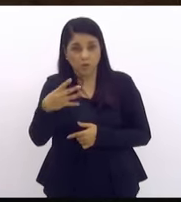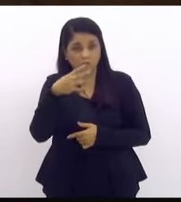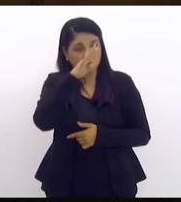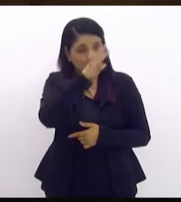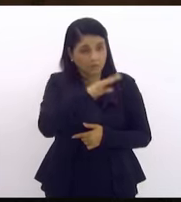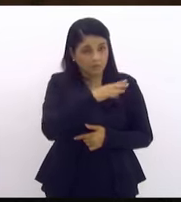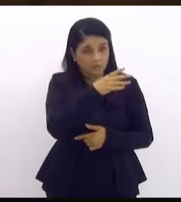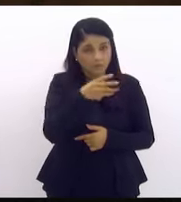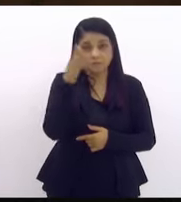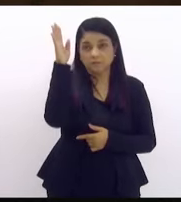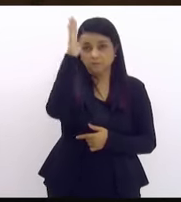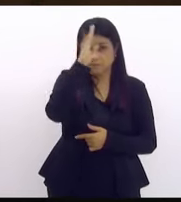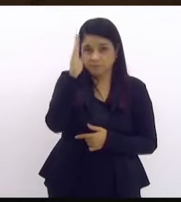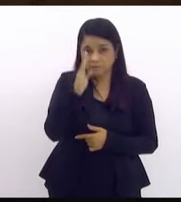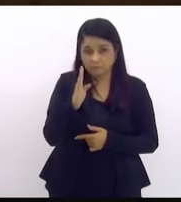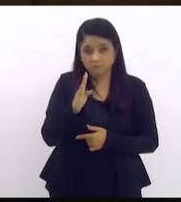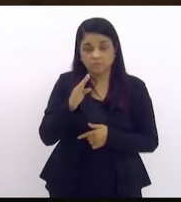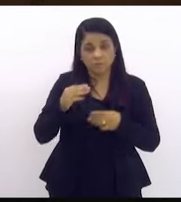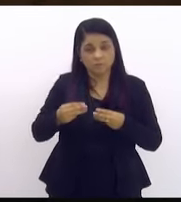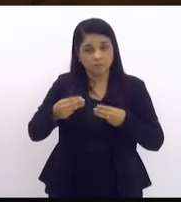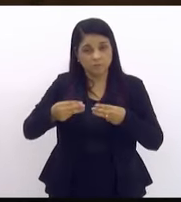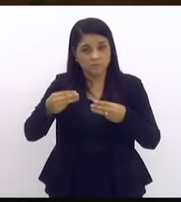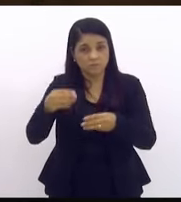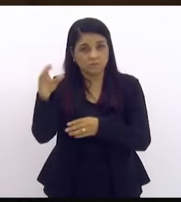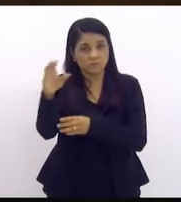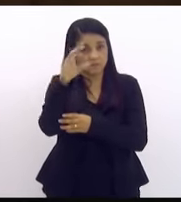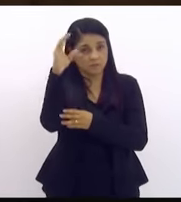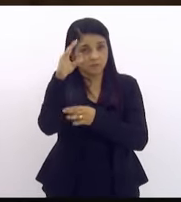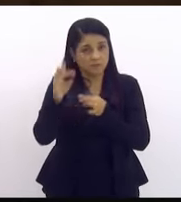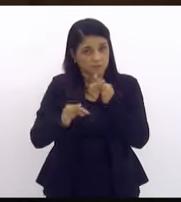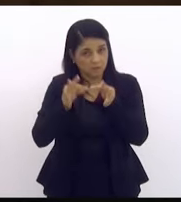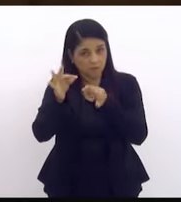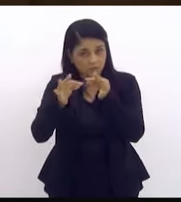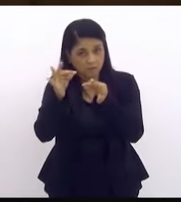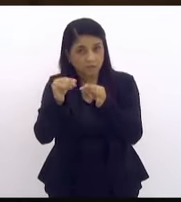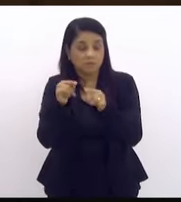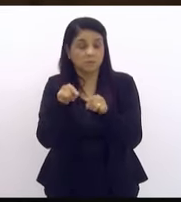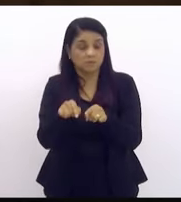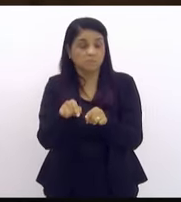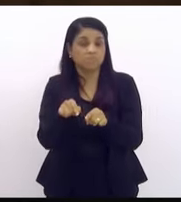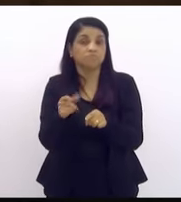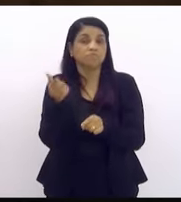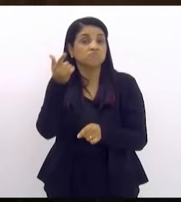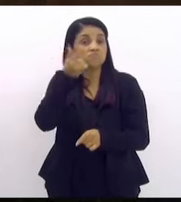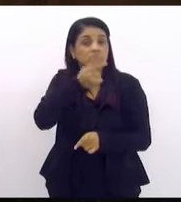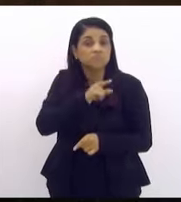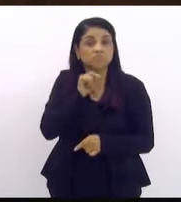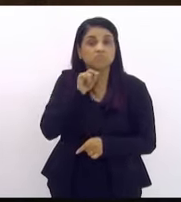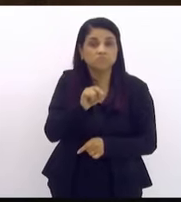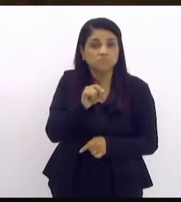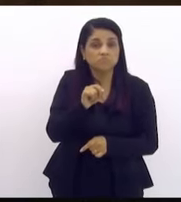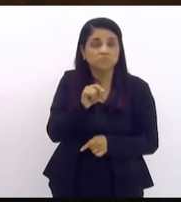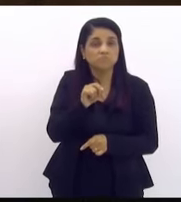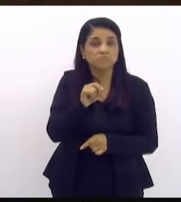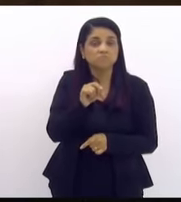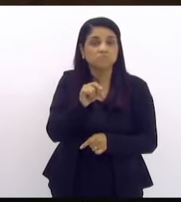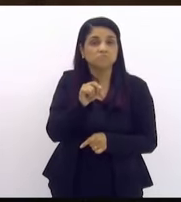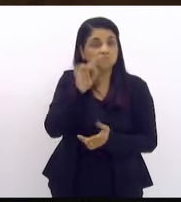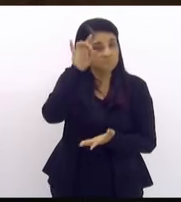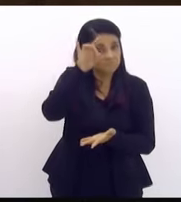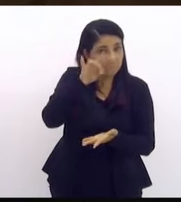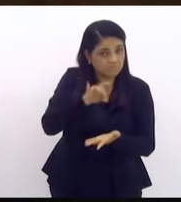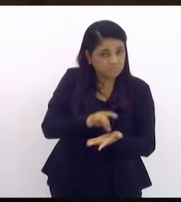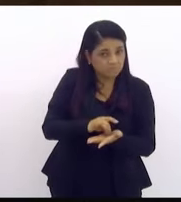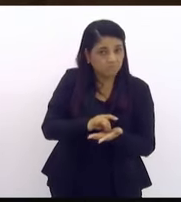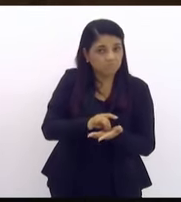calendário nacional empenhado pelo Ministério de Ciência e Tecnologia, e a partir dali nós conseguimos também dar materialidade